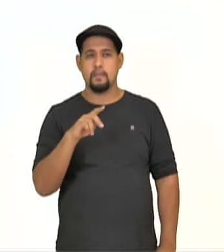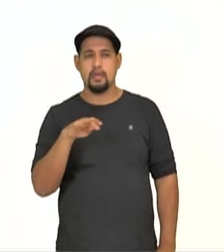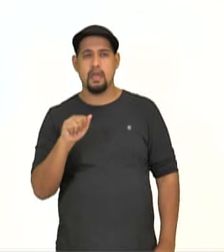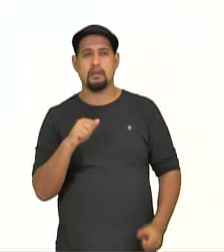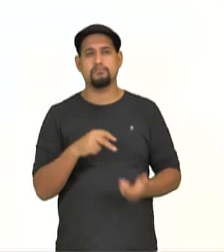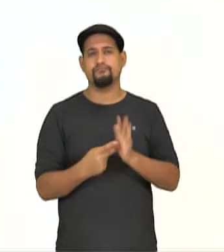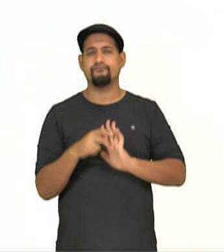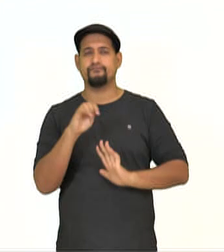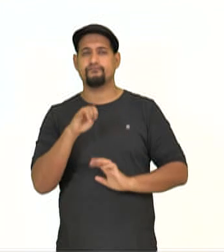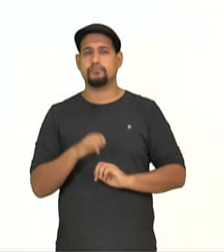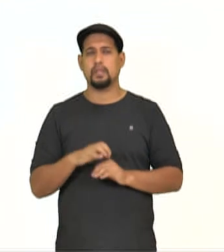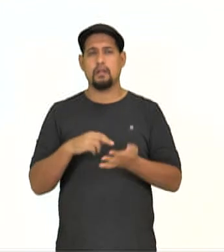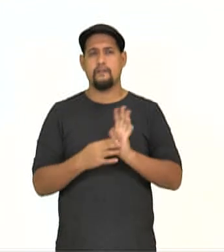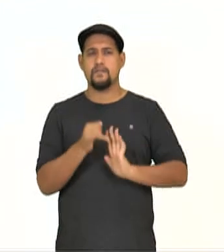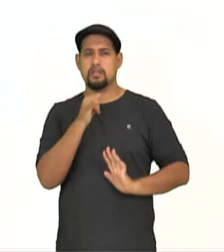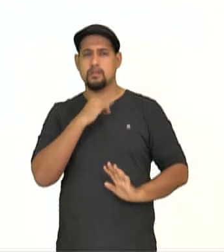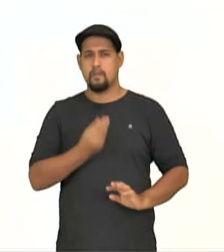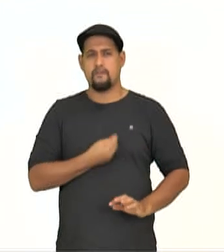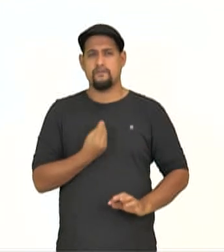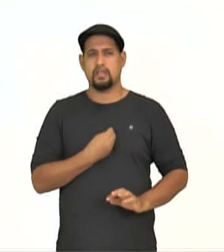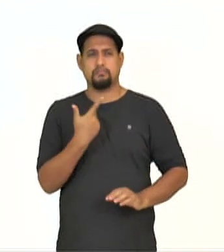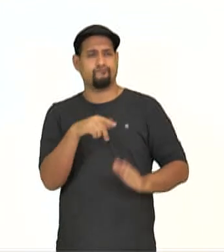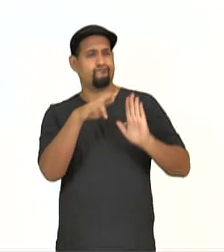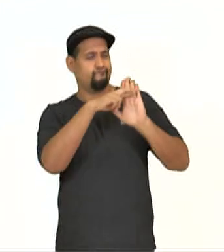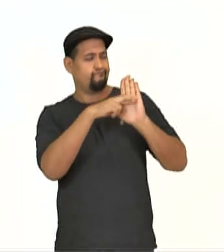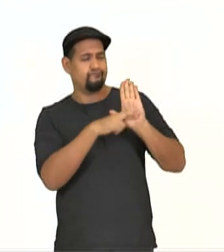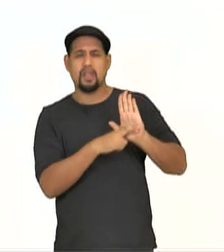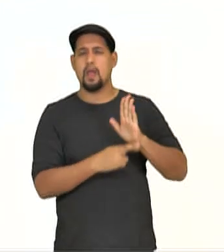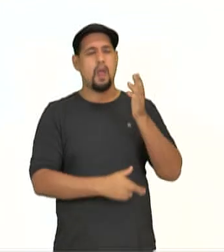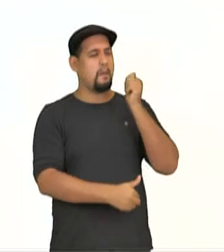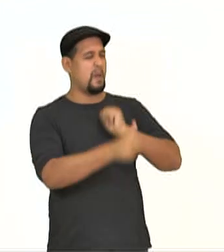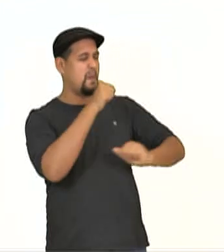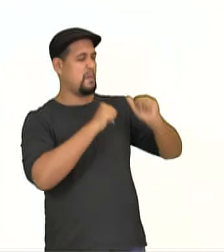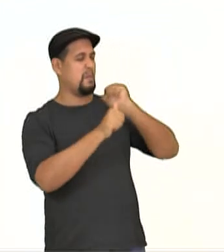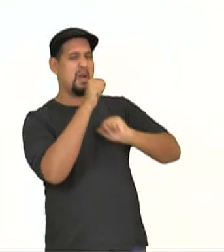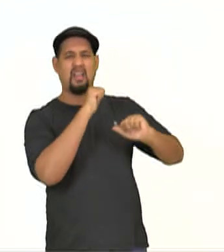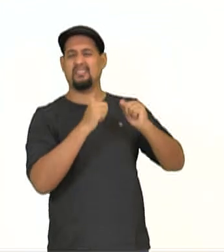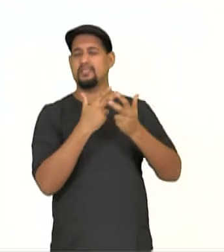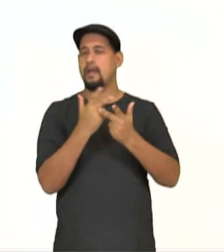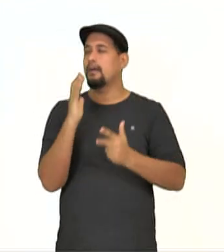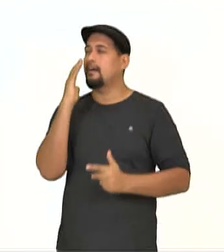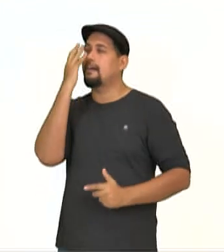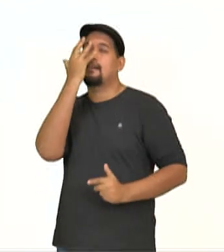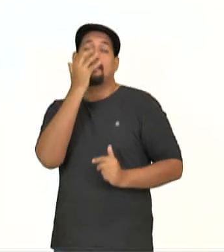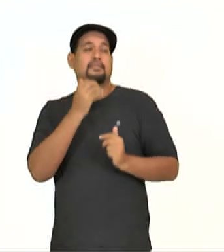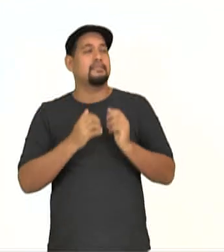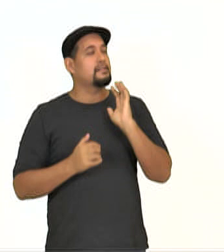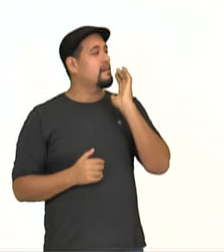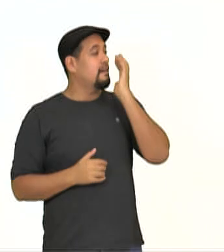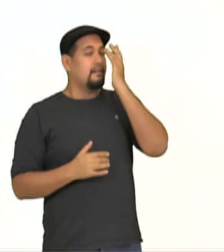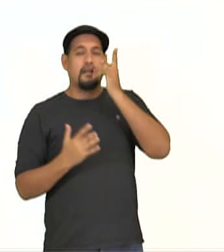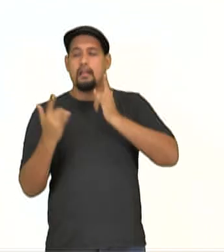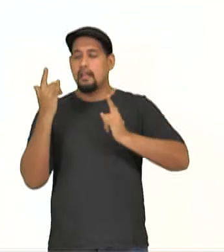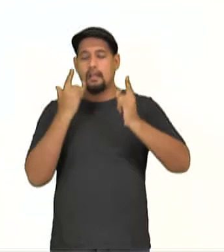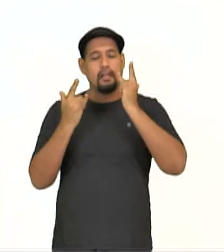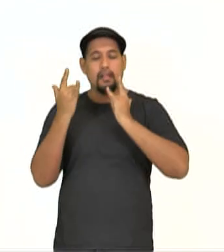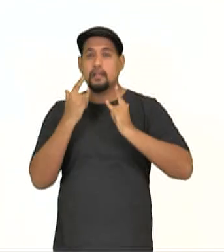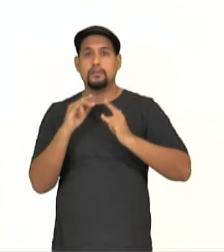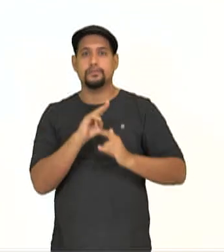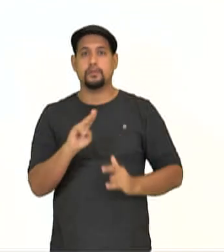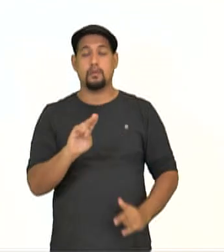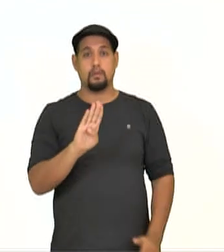autor, ele tinha uma vida desregrada, ele bebia muito, tinha muitas paixões, então isso a gente chama